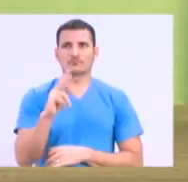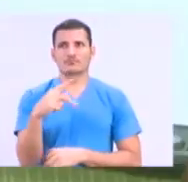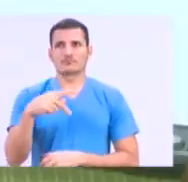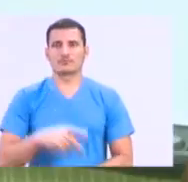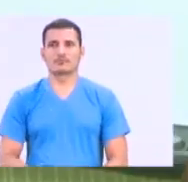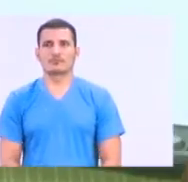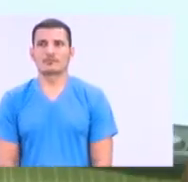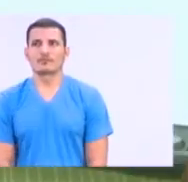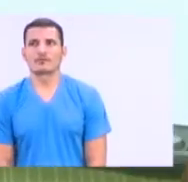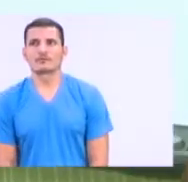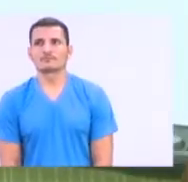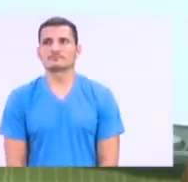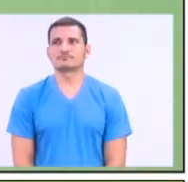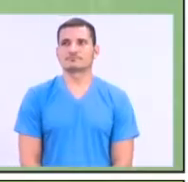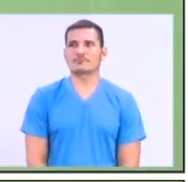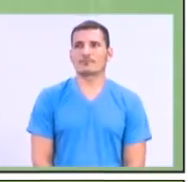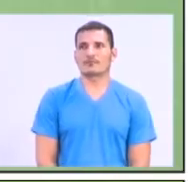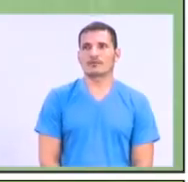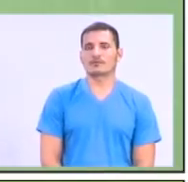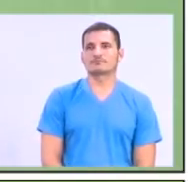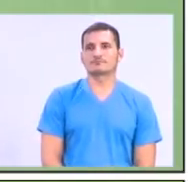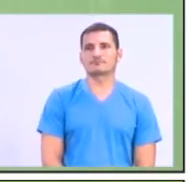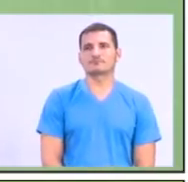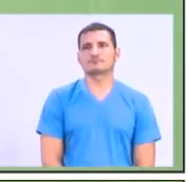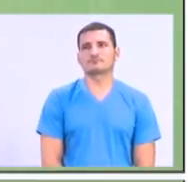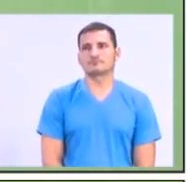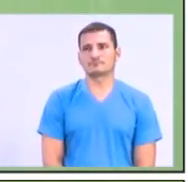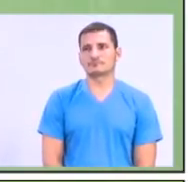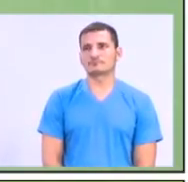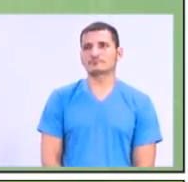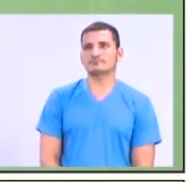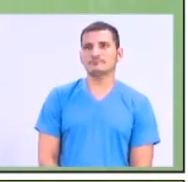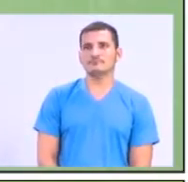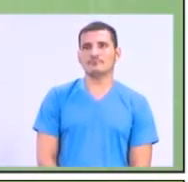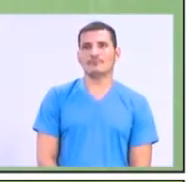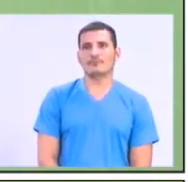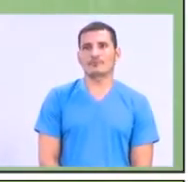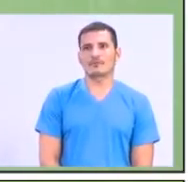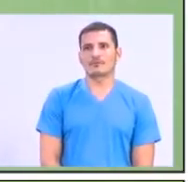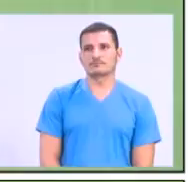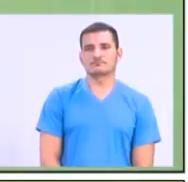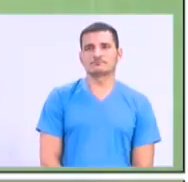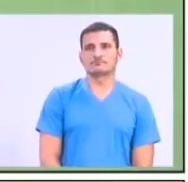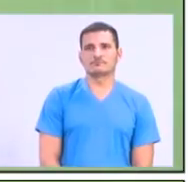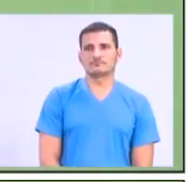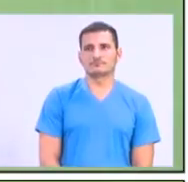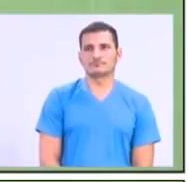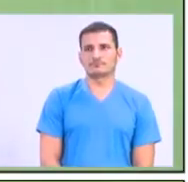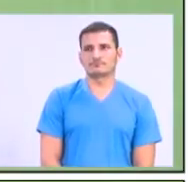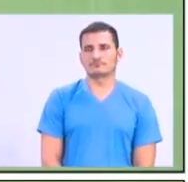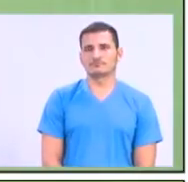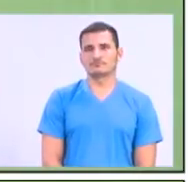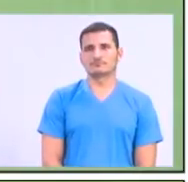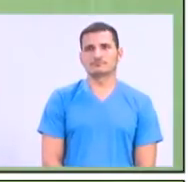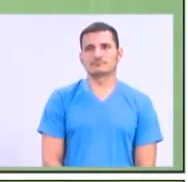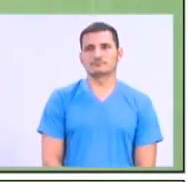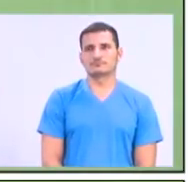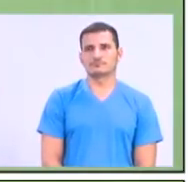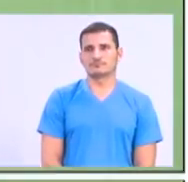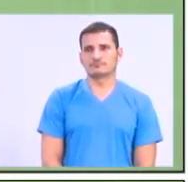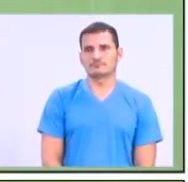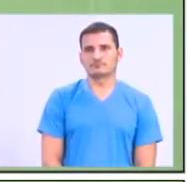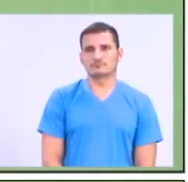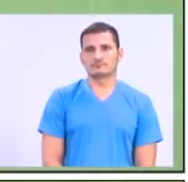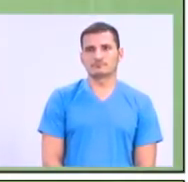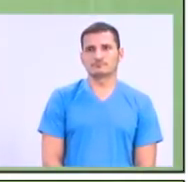Vamos lá. Para essa questão de número 5, nós temos a estrutura em PHP. Como